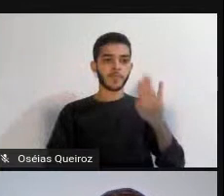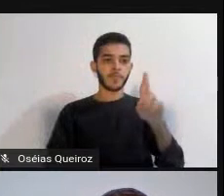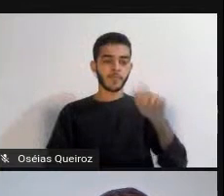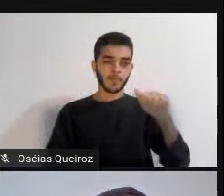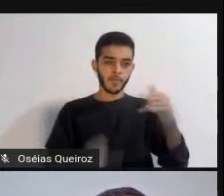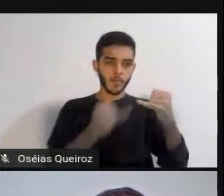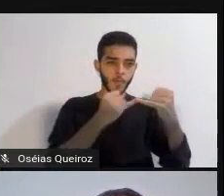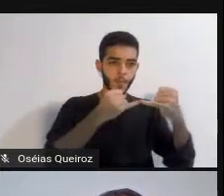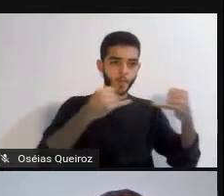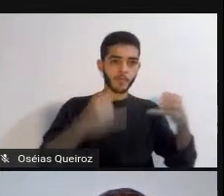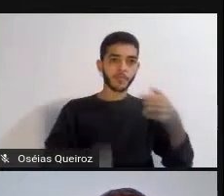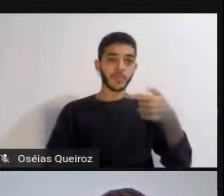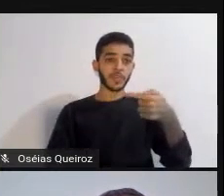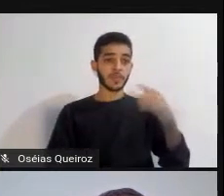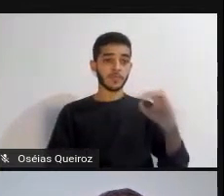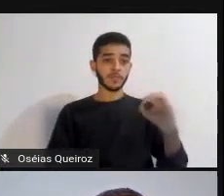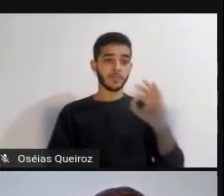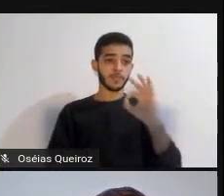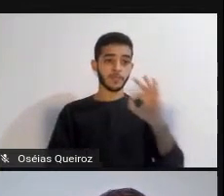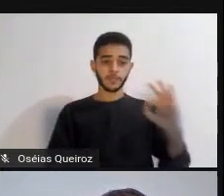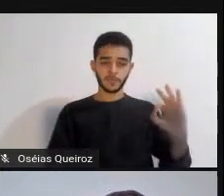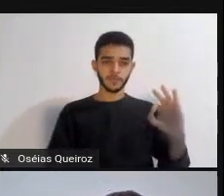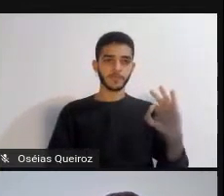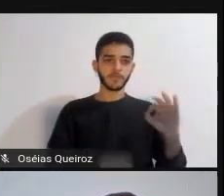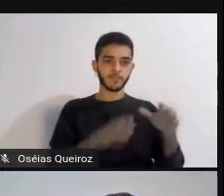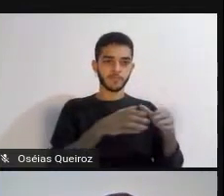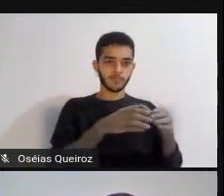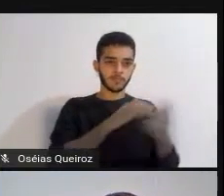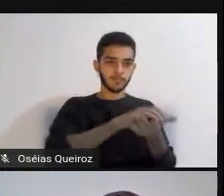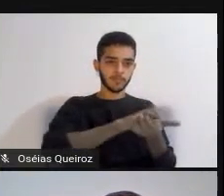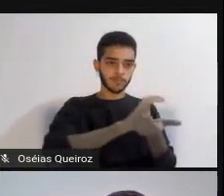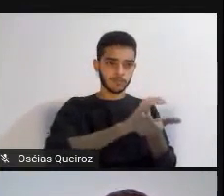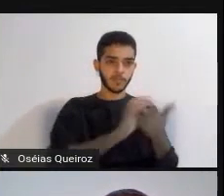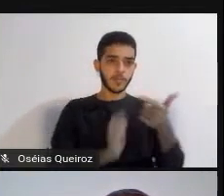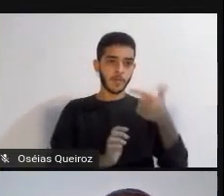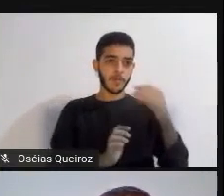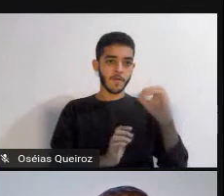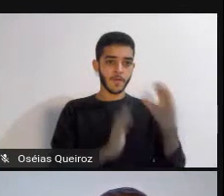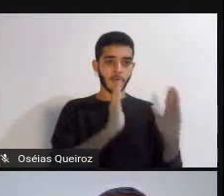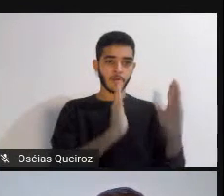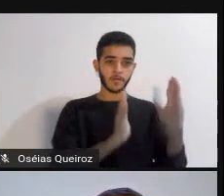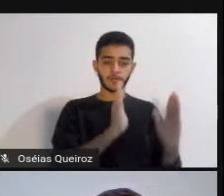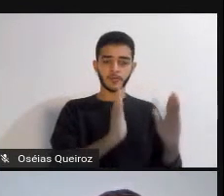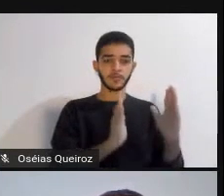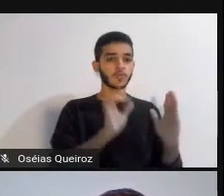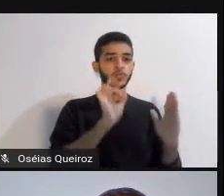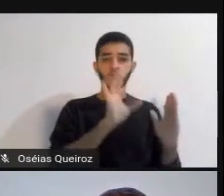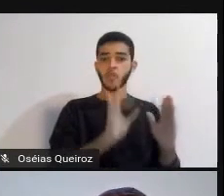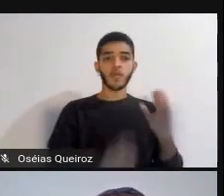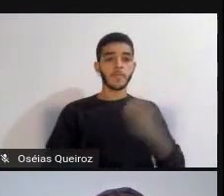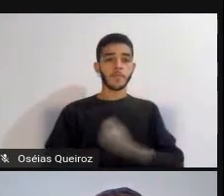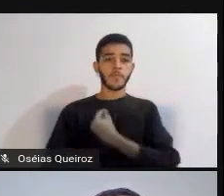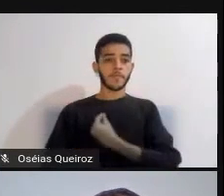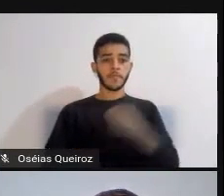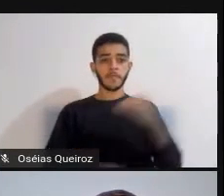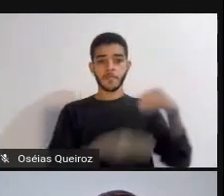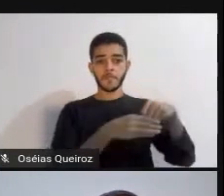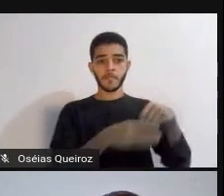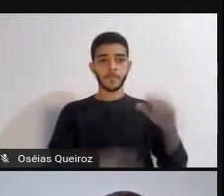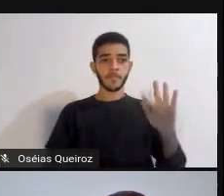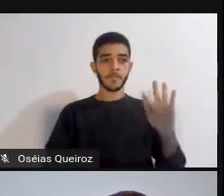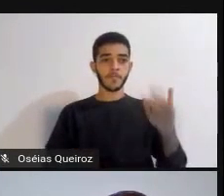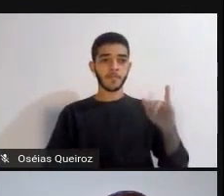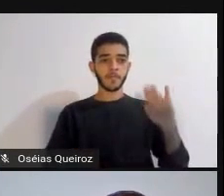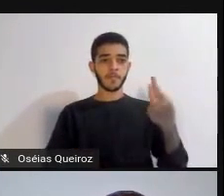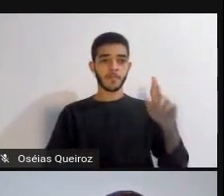em 70% das amostras dos diferentes períodos, era basicamente de fibra. Nós não encontramos